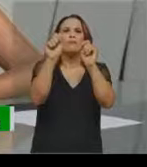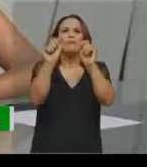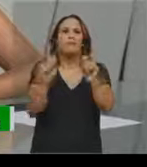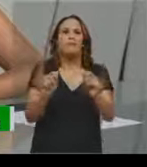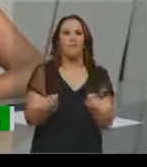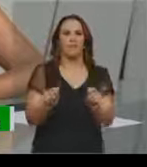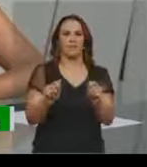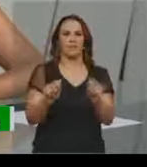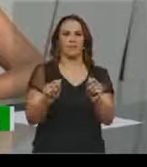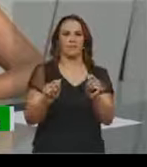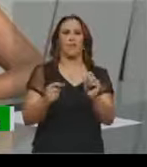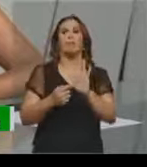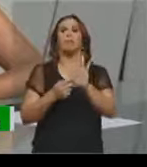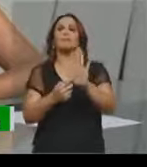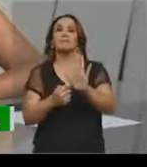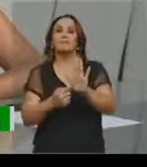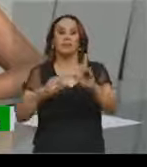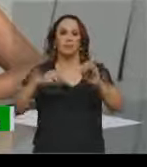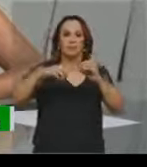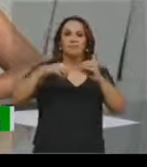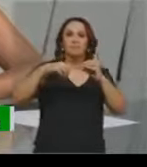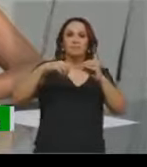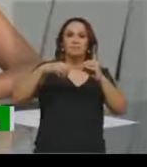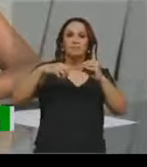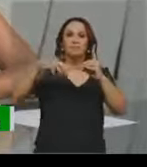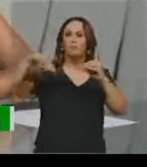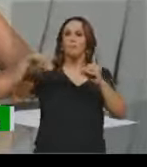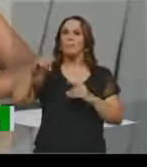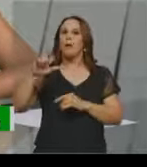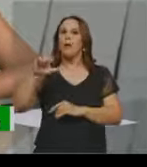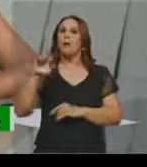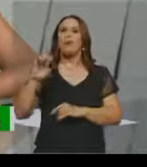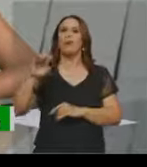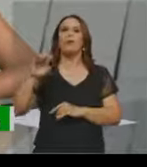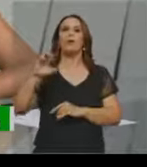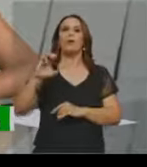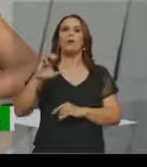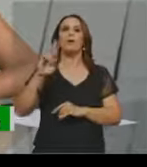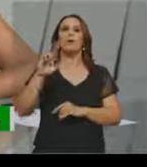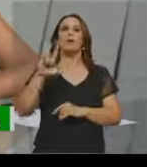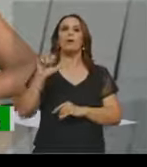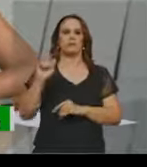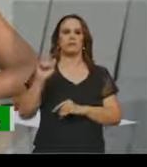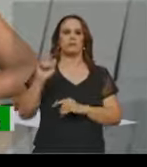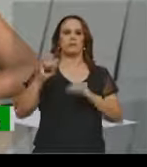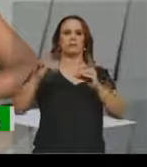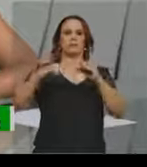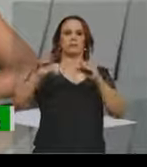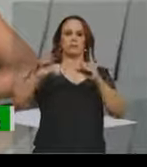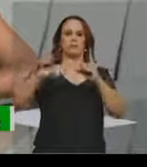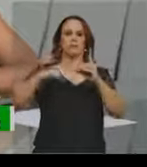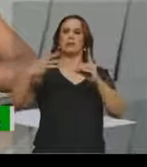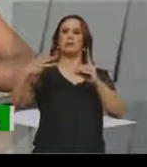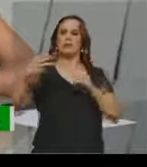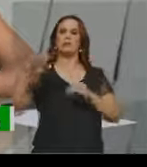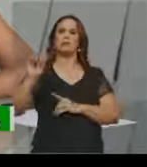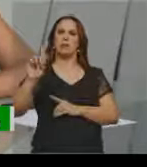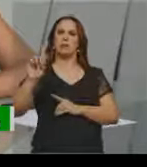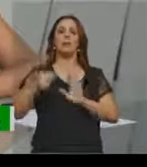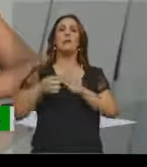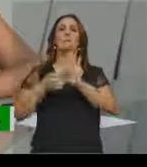essa molécula, ela está ali para frente ou para trás de um plano, né? Eu vou usar o quadro, então, que eu acho que